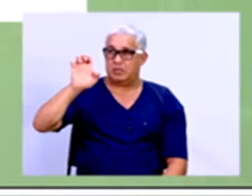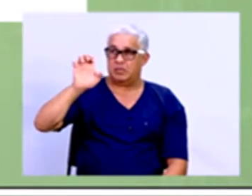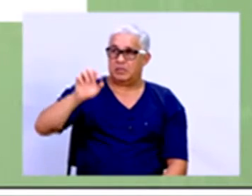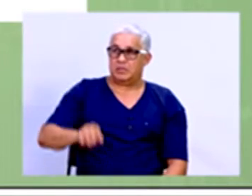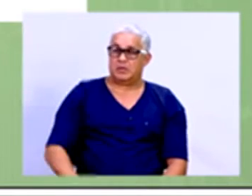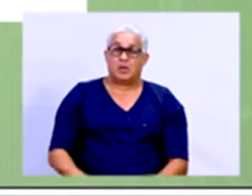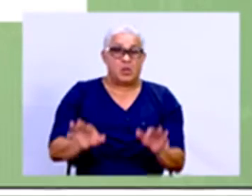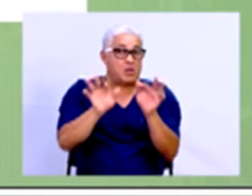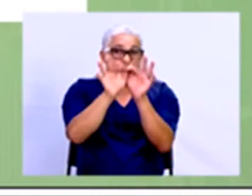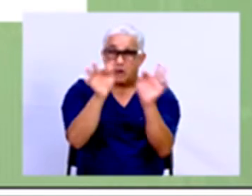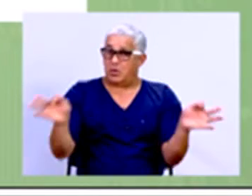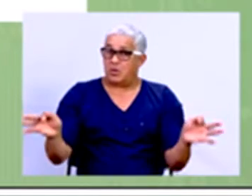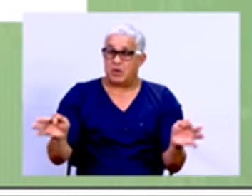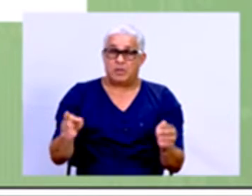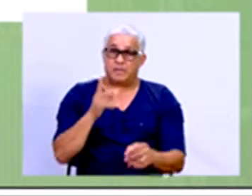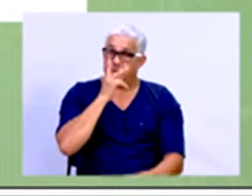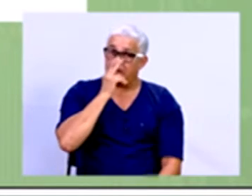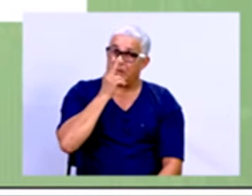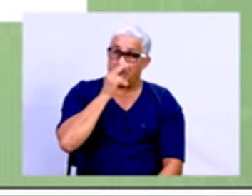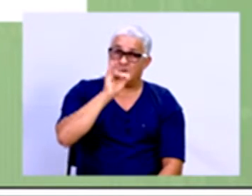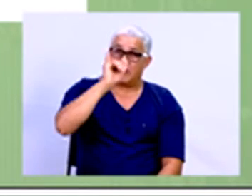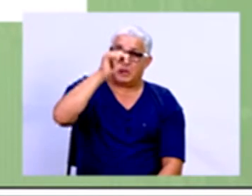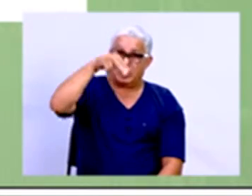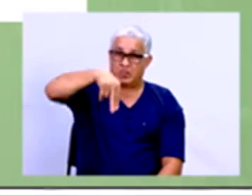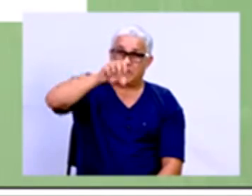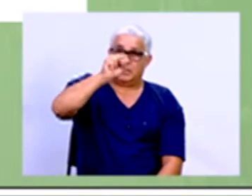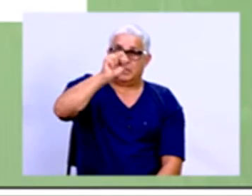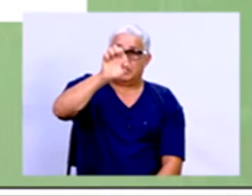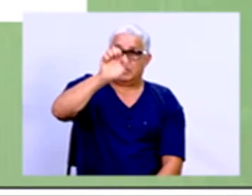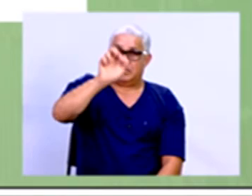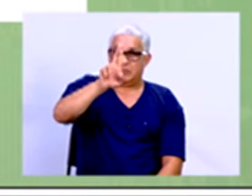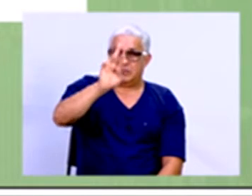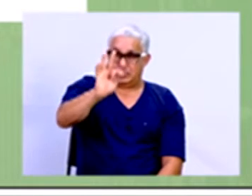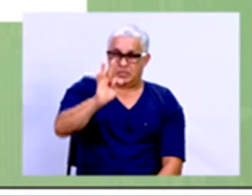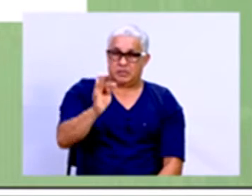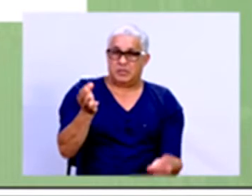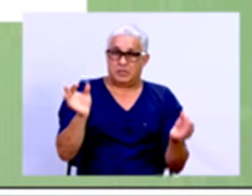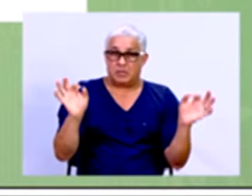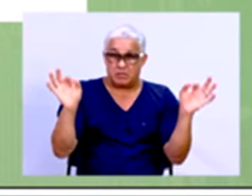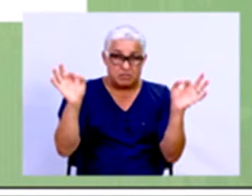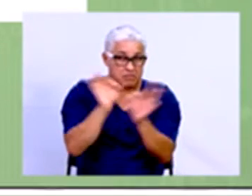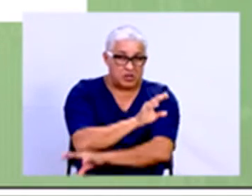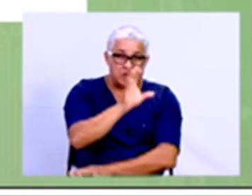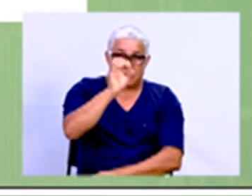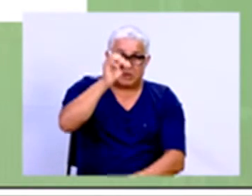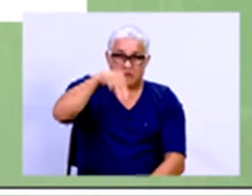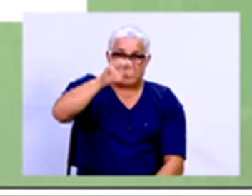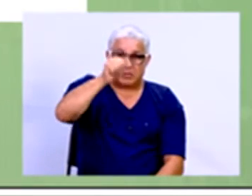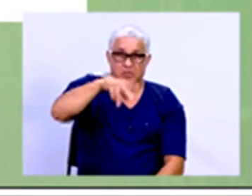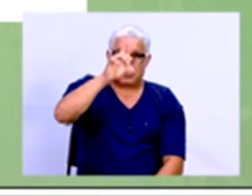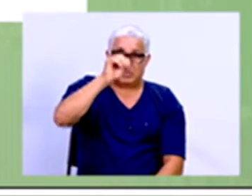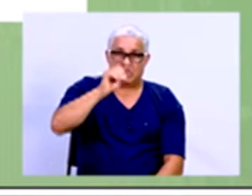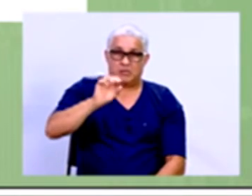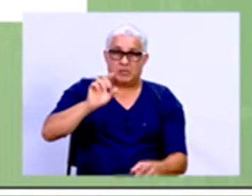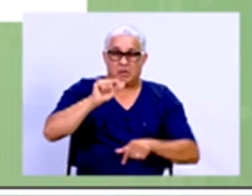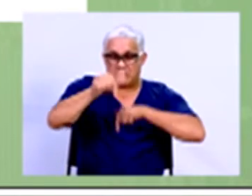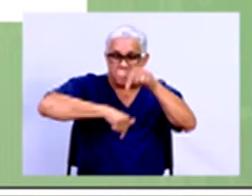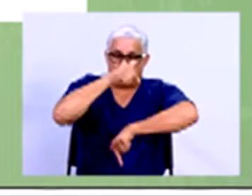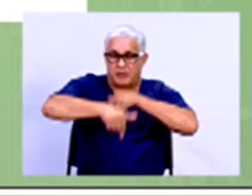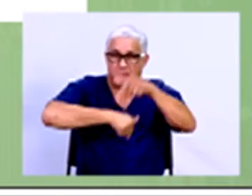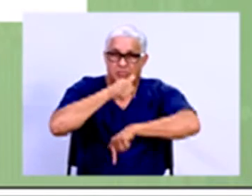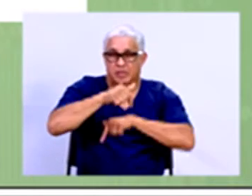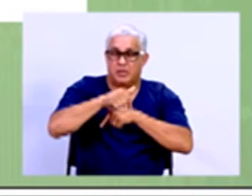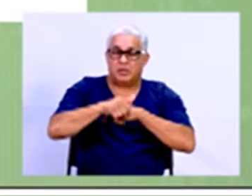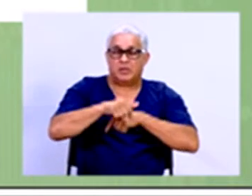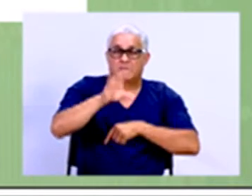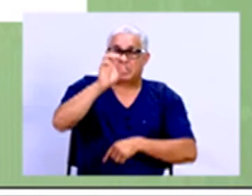simples, ele é muito parecido com a questão do insert, né? Preparou o comando, armazenou em uma variável, executa através do comando